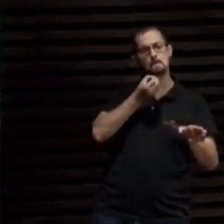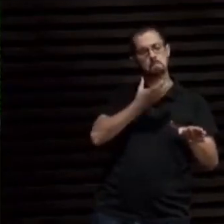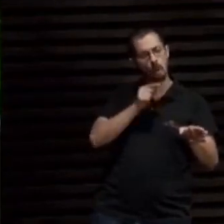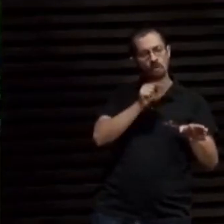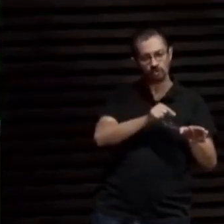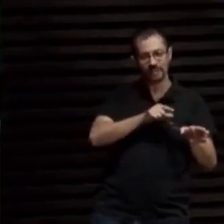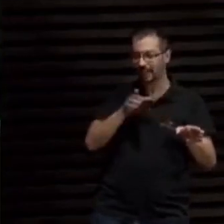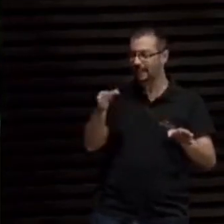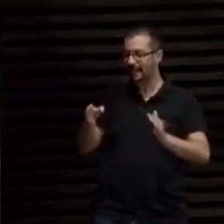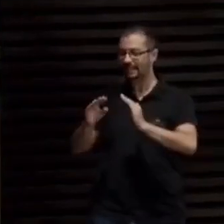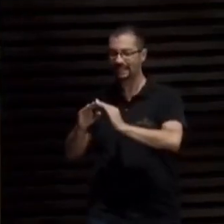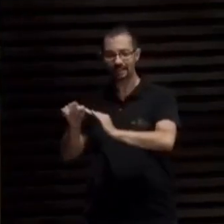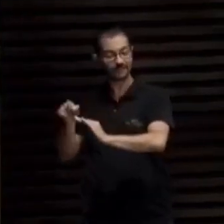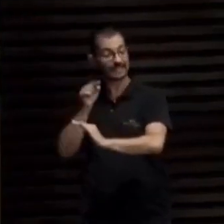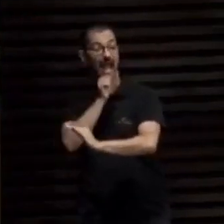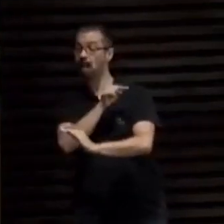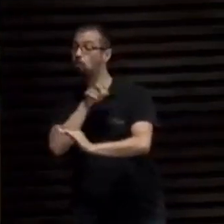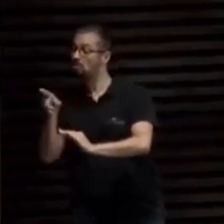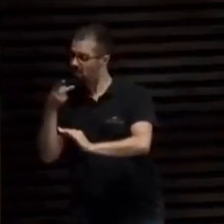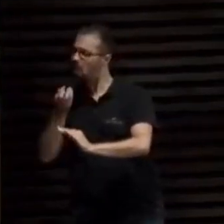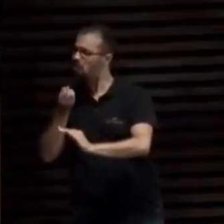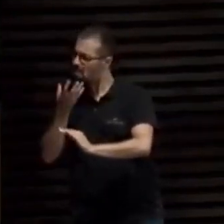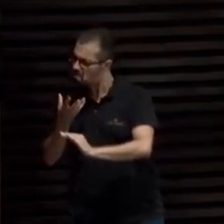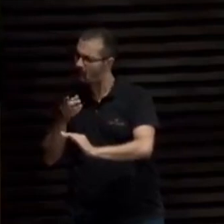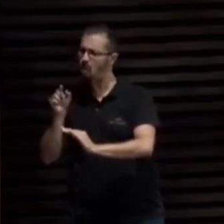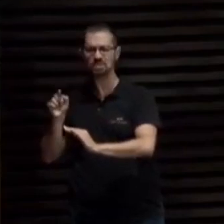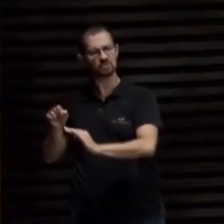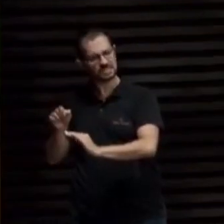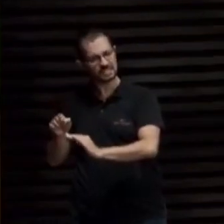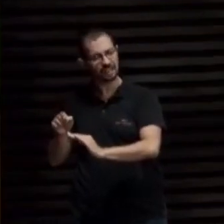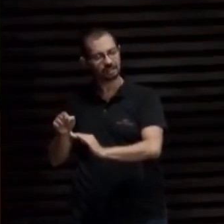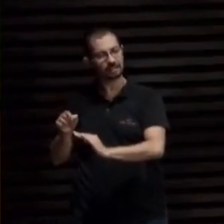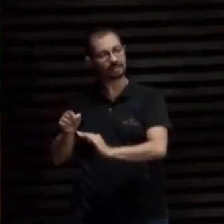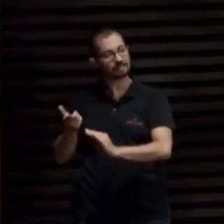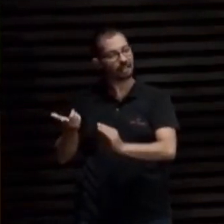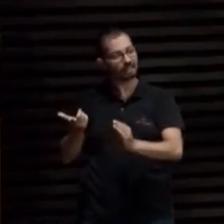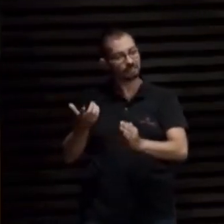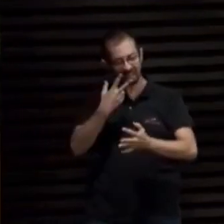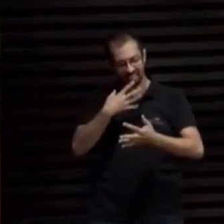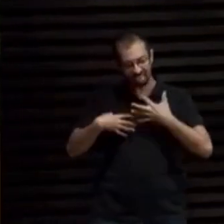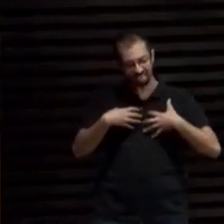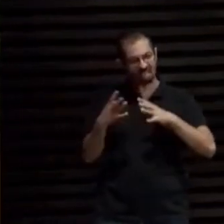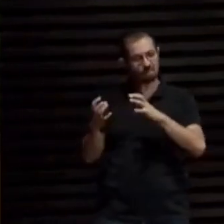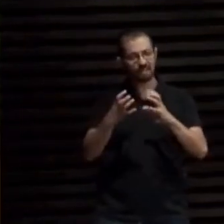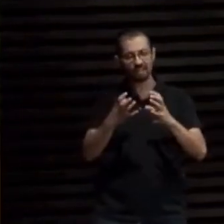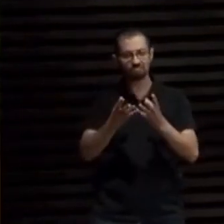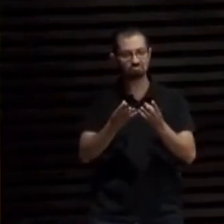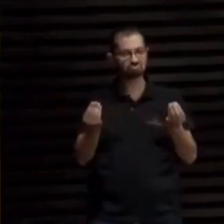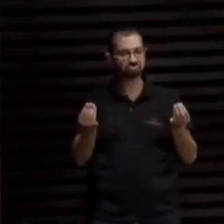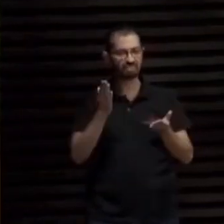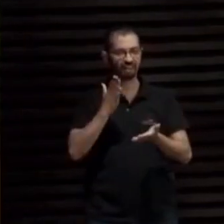querer ser, e que nós passamos a olhar o outro como superiores